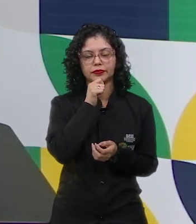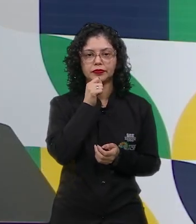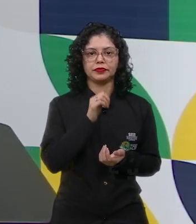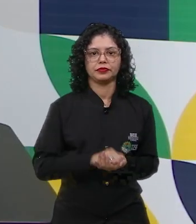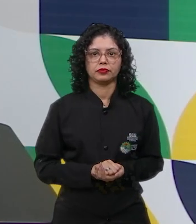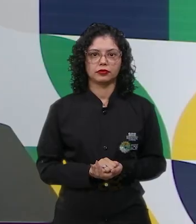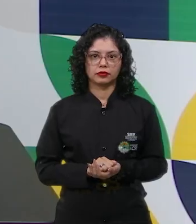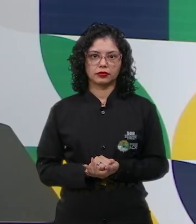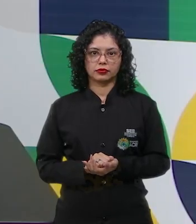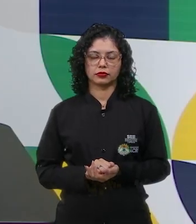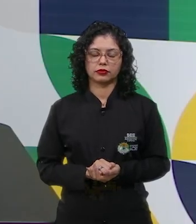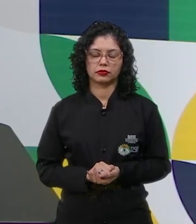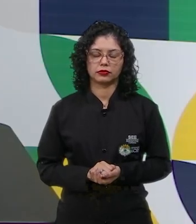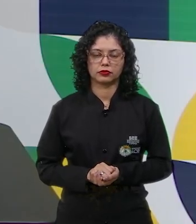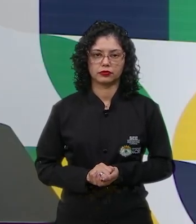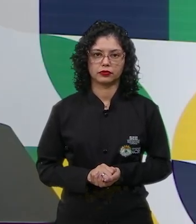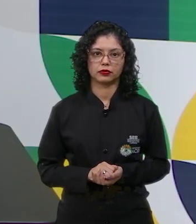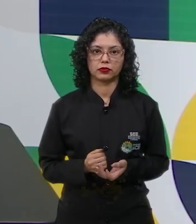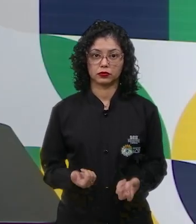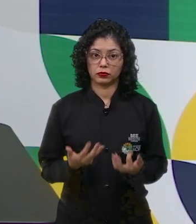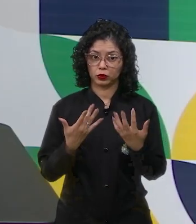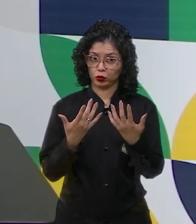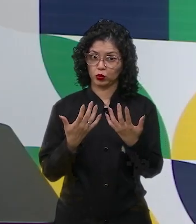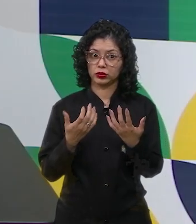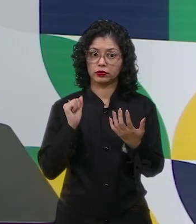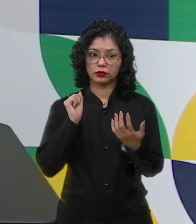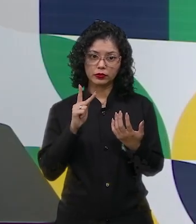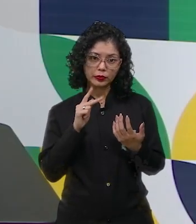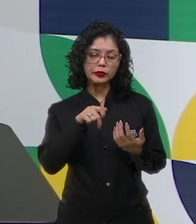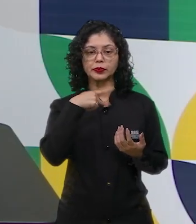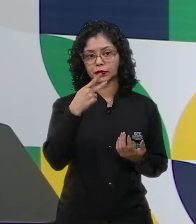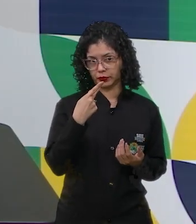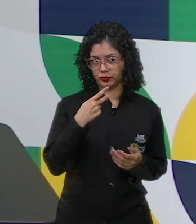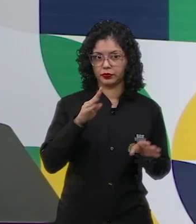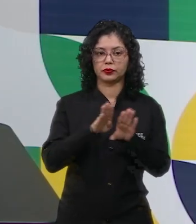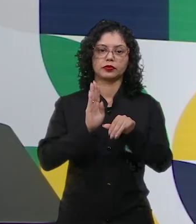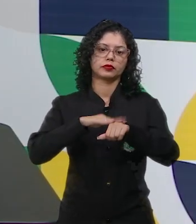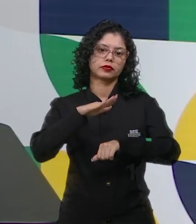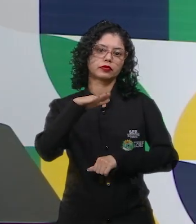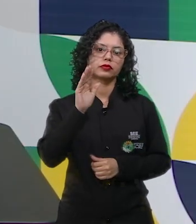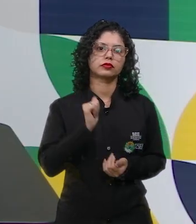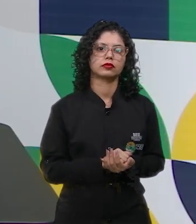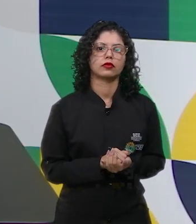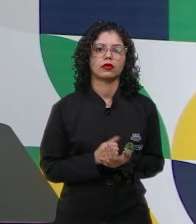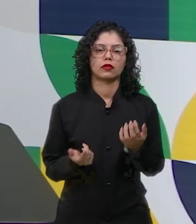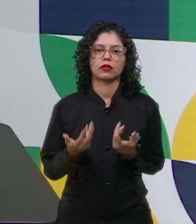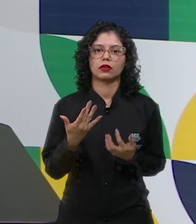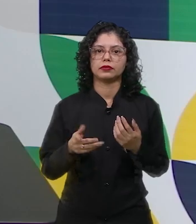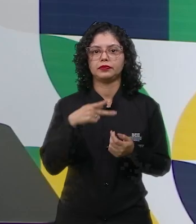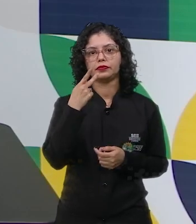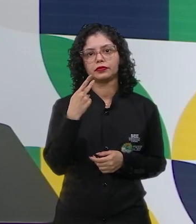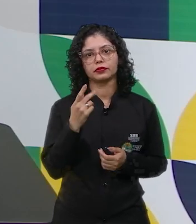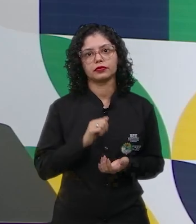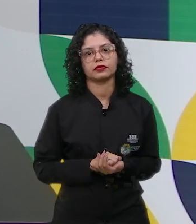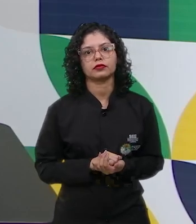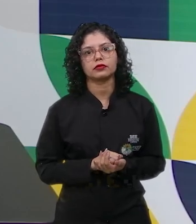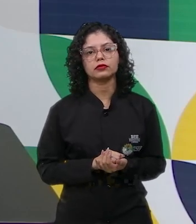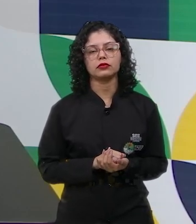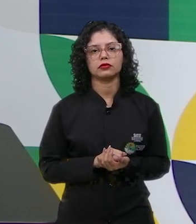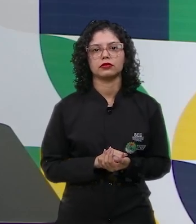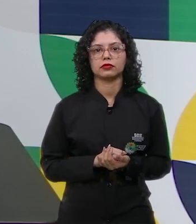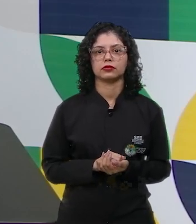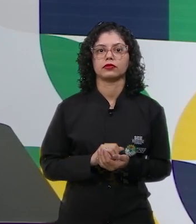acendedor e ali liga o fogo. Então, para falar um pouco mais nessa questão do fogão, vamos falar daqui dos fogões